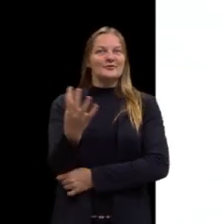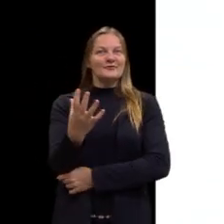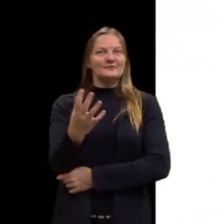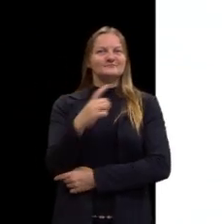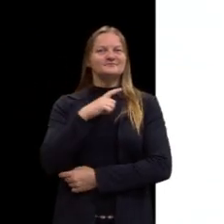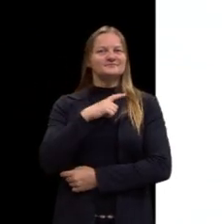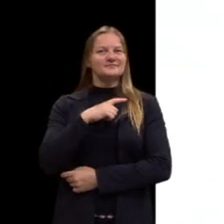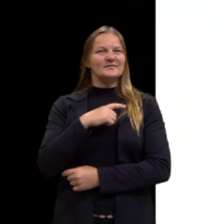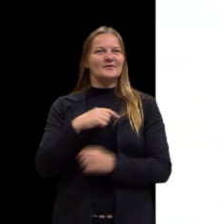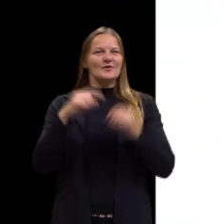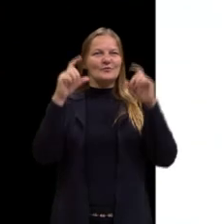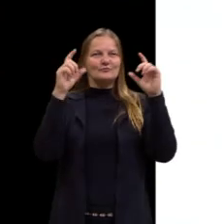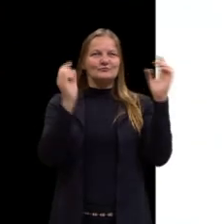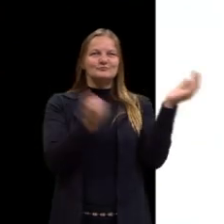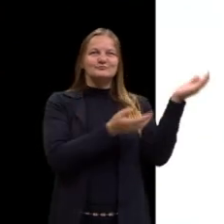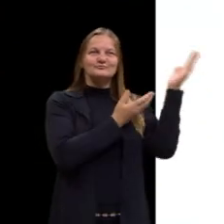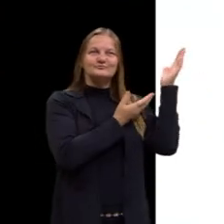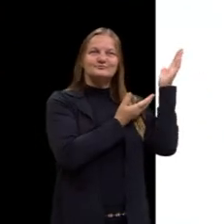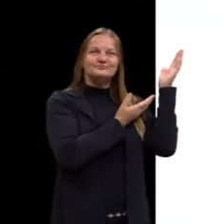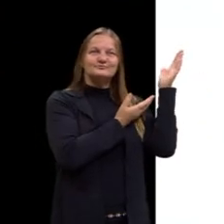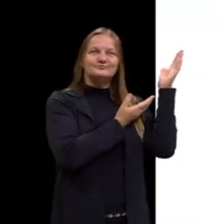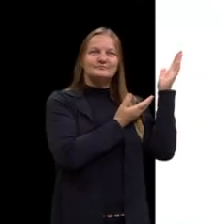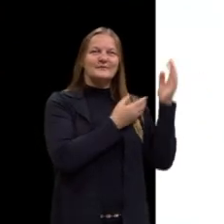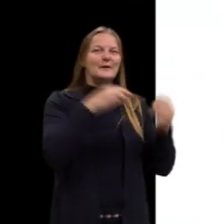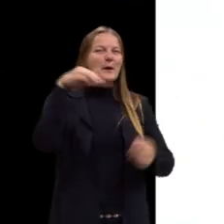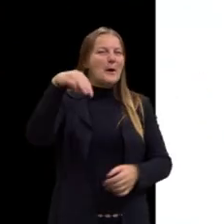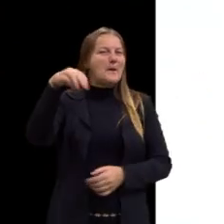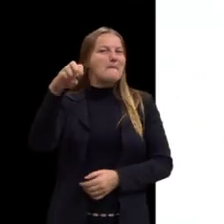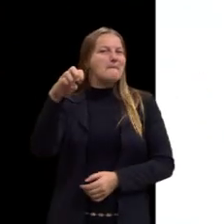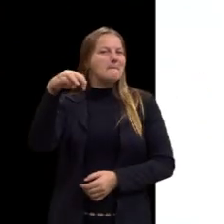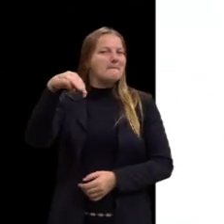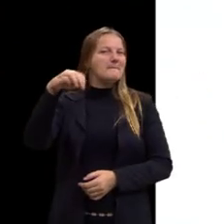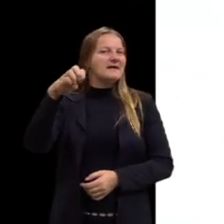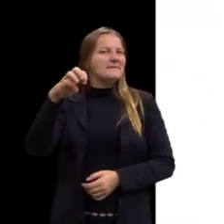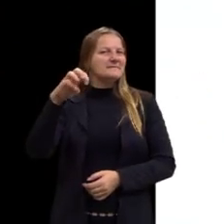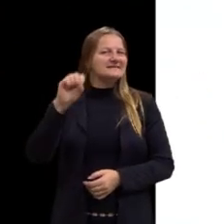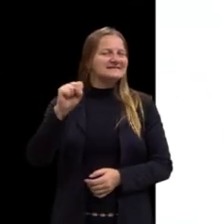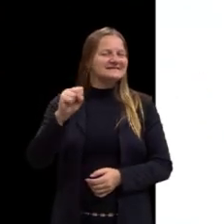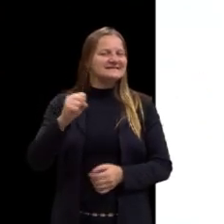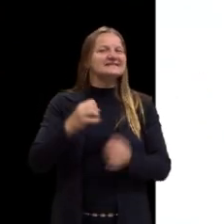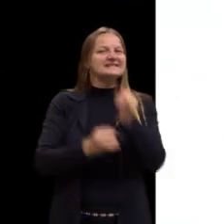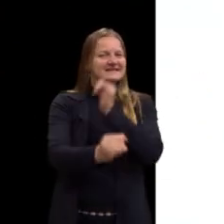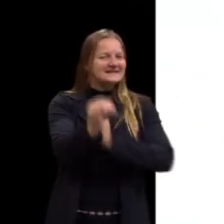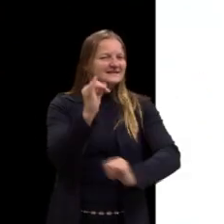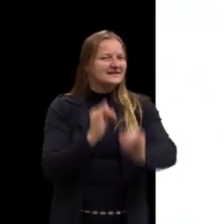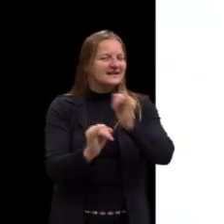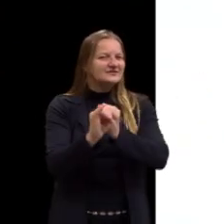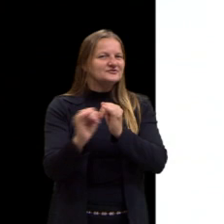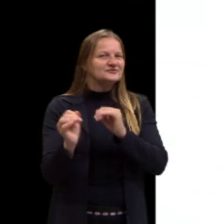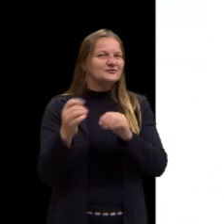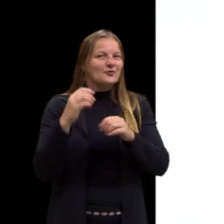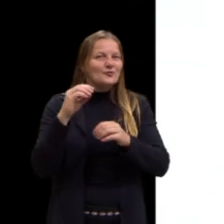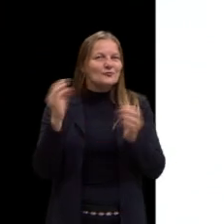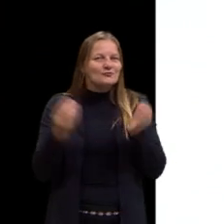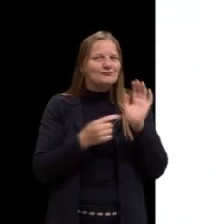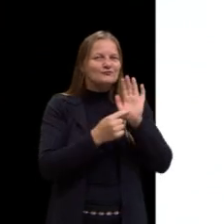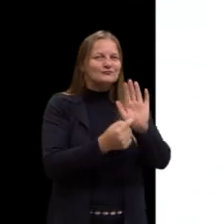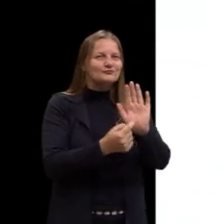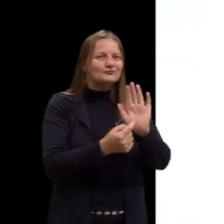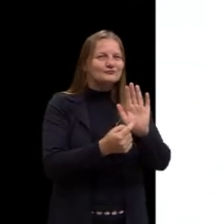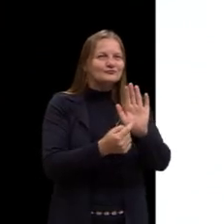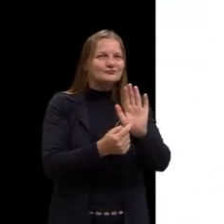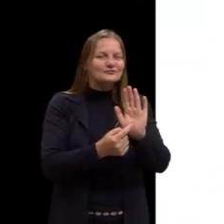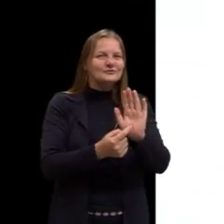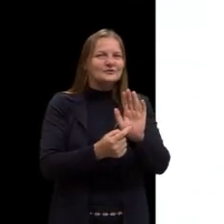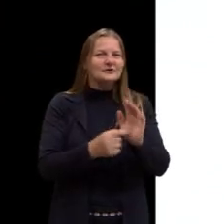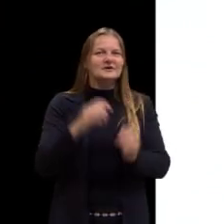vamos contar com o auxílio dos memes da internet eu trouxe aqui para nossa conclusão da redação o